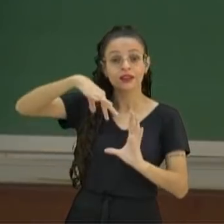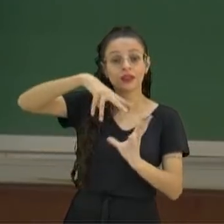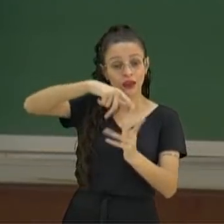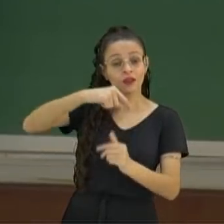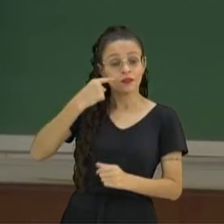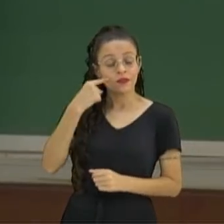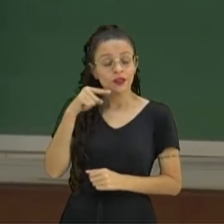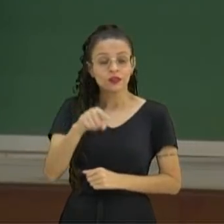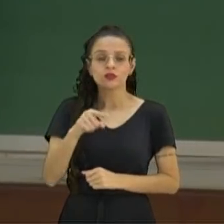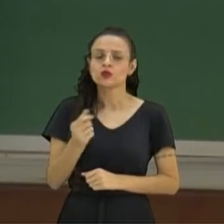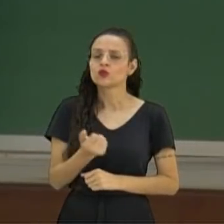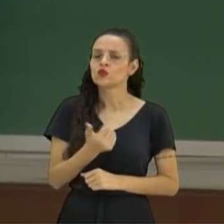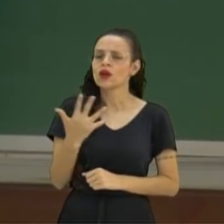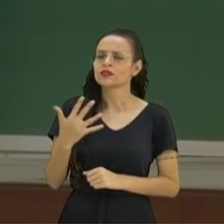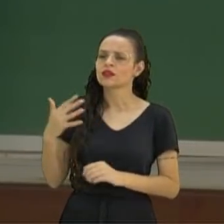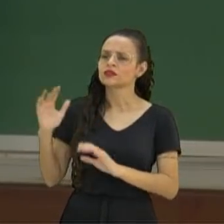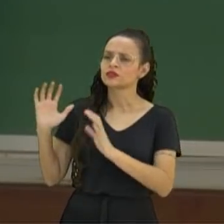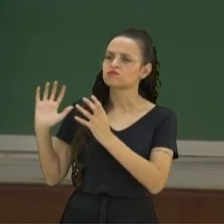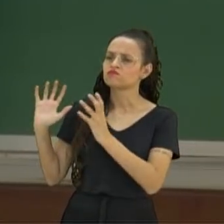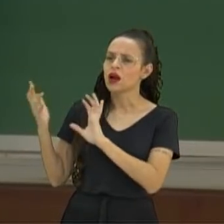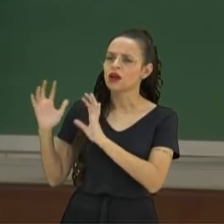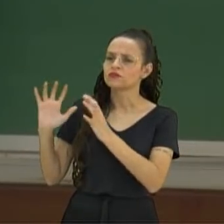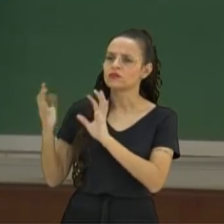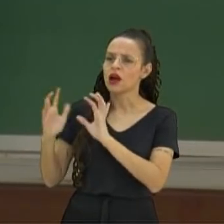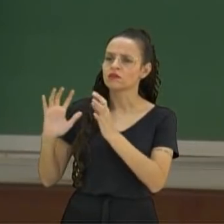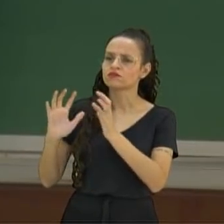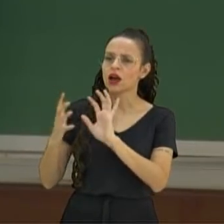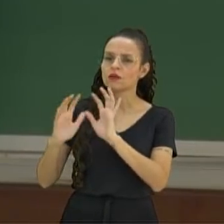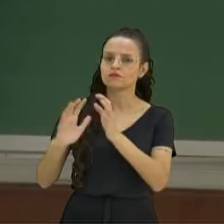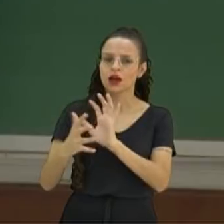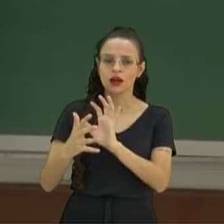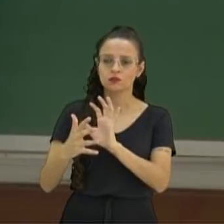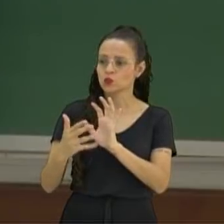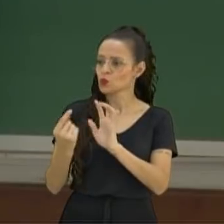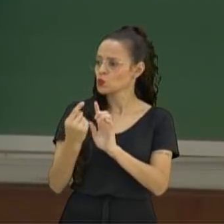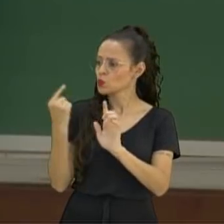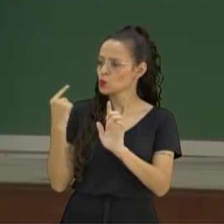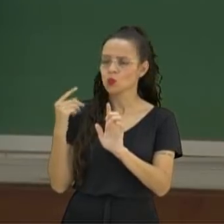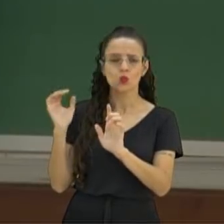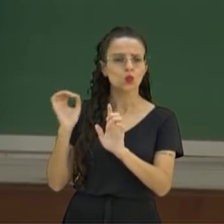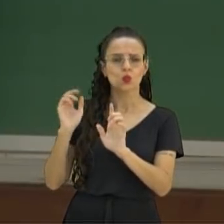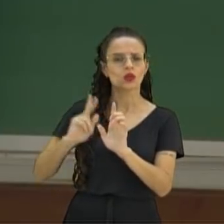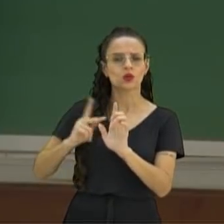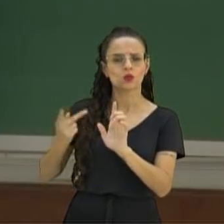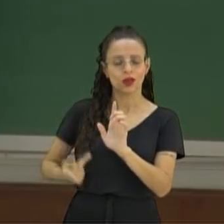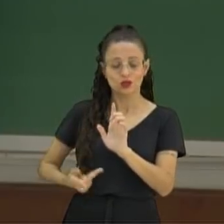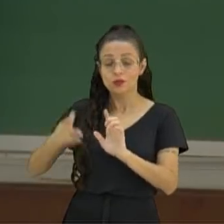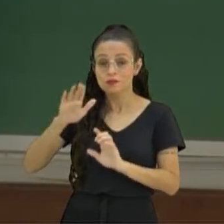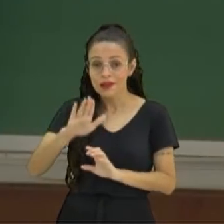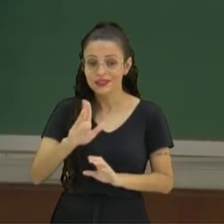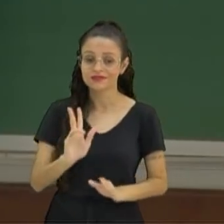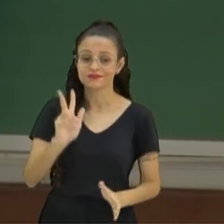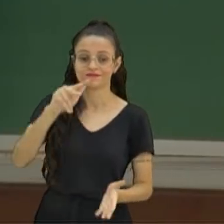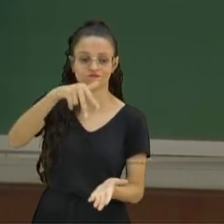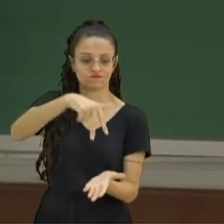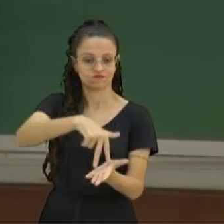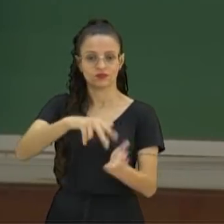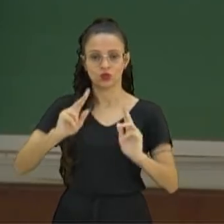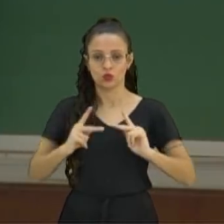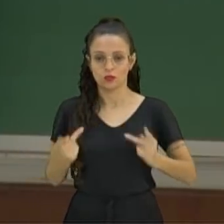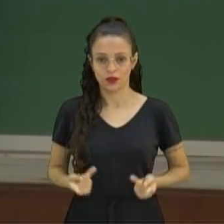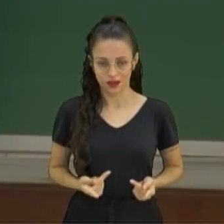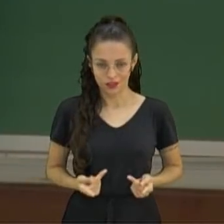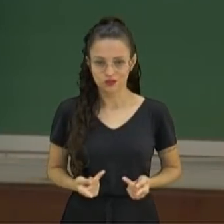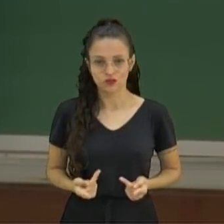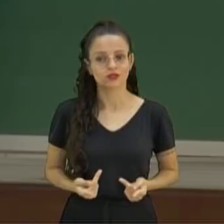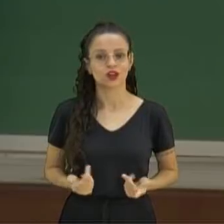isso, né? Quantas mudanças aconteceram no planeta antes da chegada do ser humano. Mas quando o ser humano chega, ele começa a se